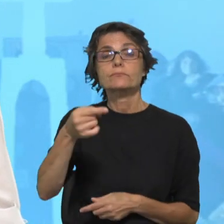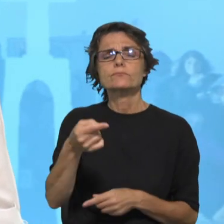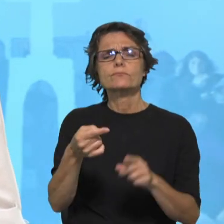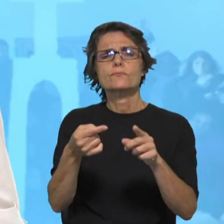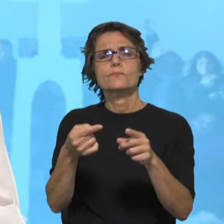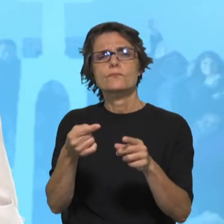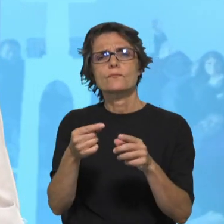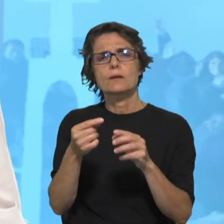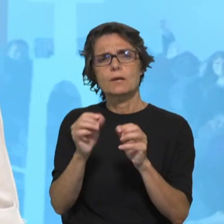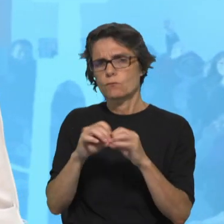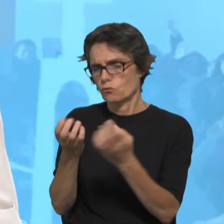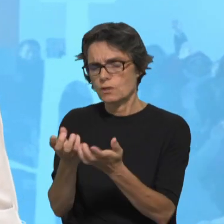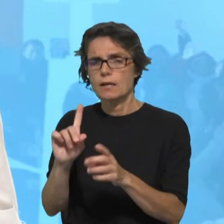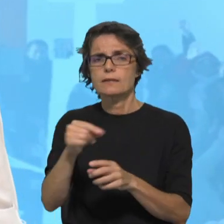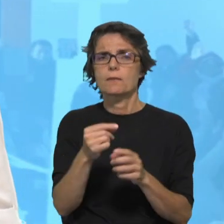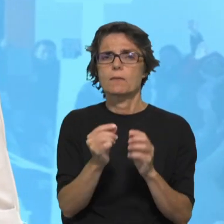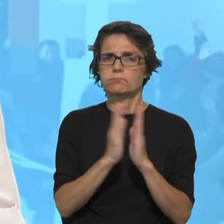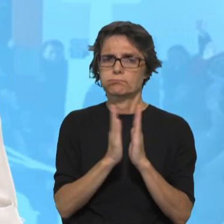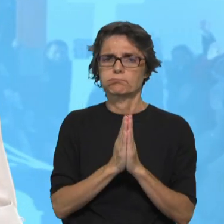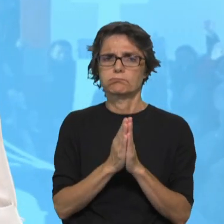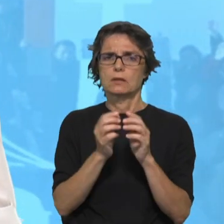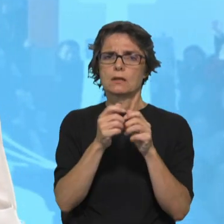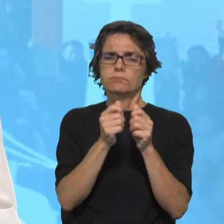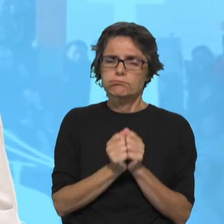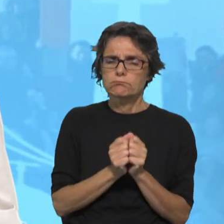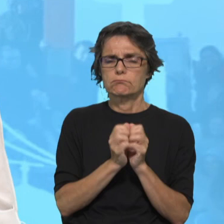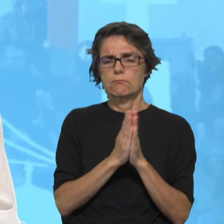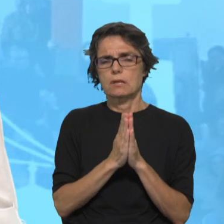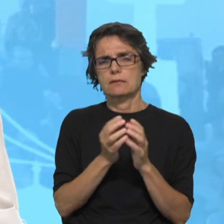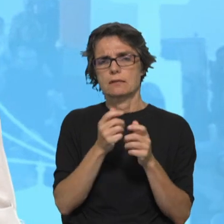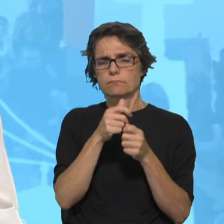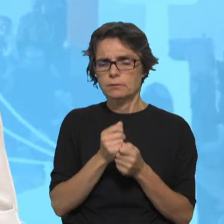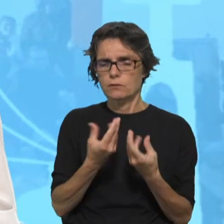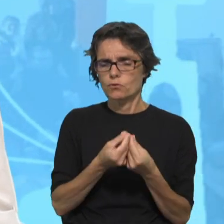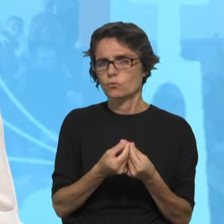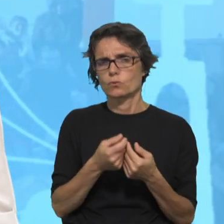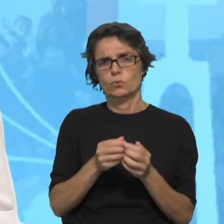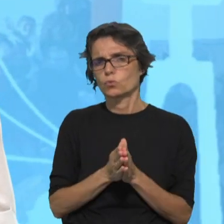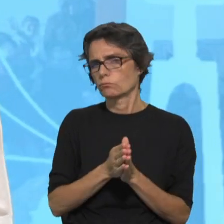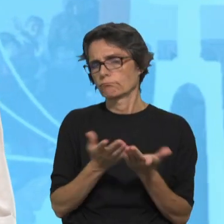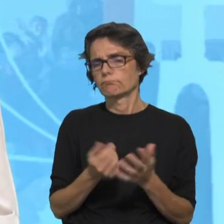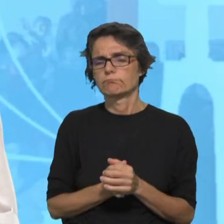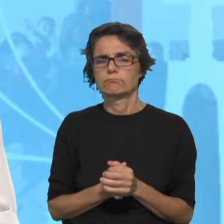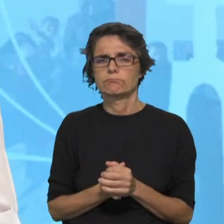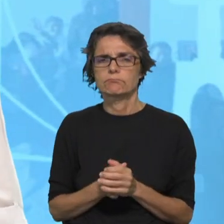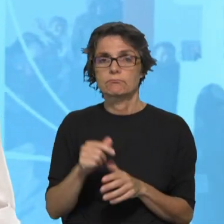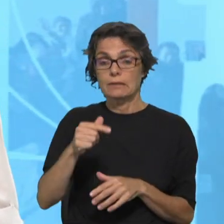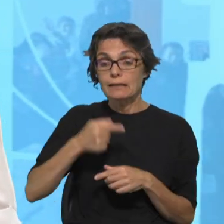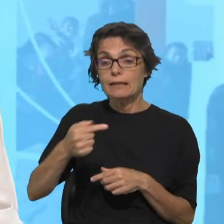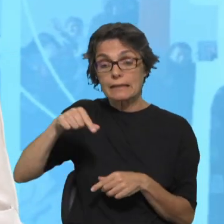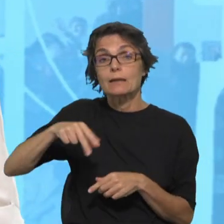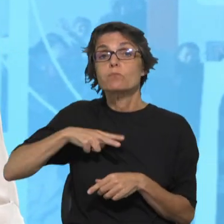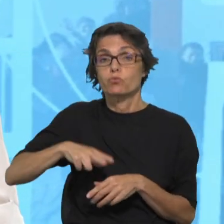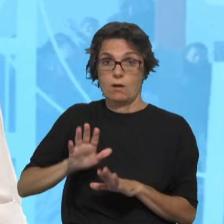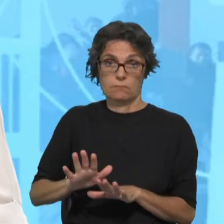pastoral, com vigílias, eucaristias, toda essa parte também durante estas semanas,